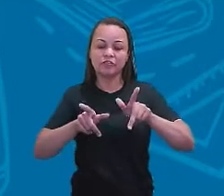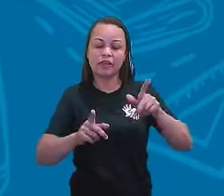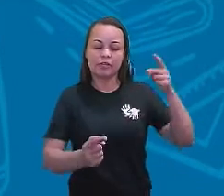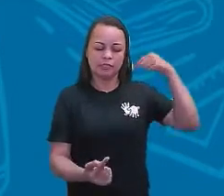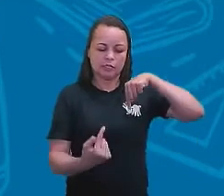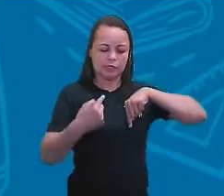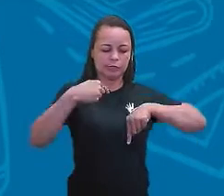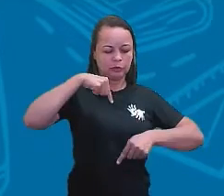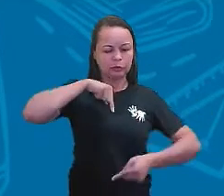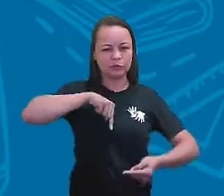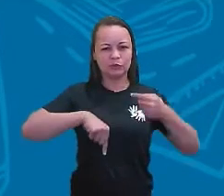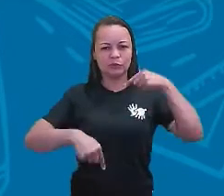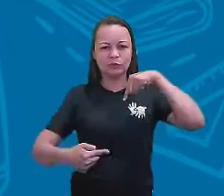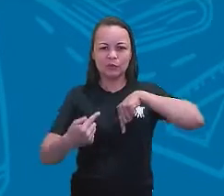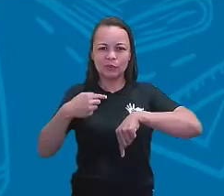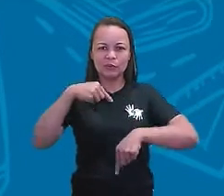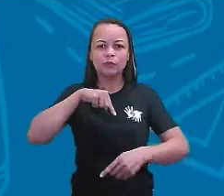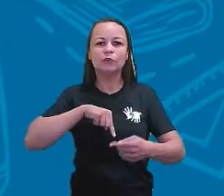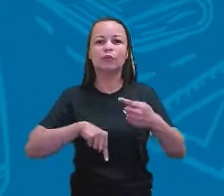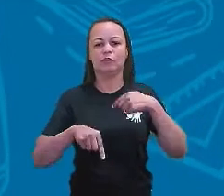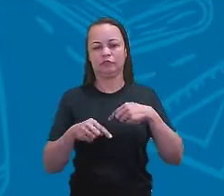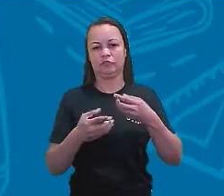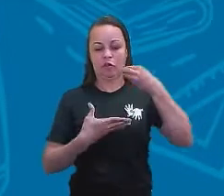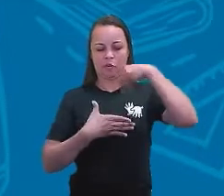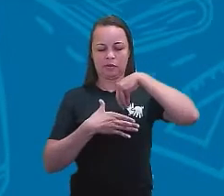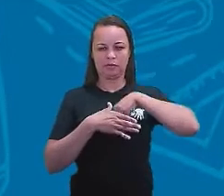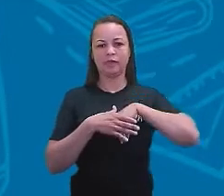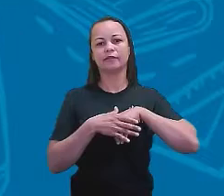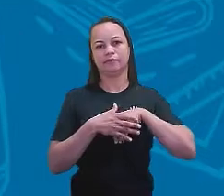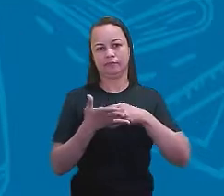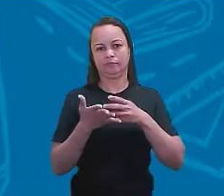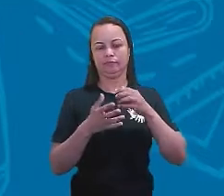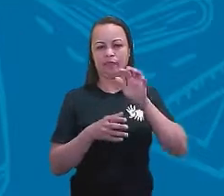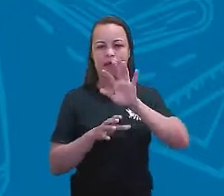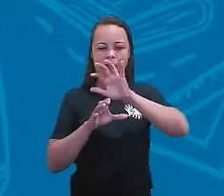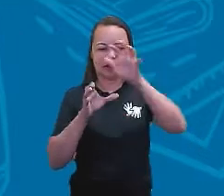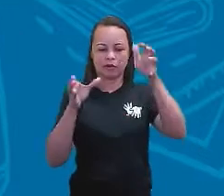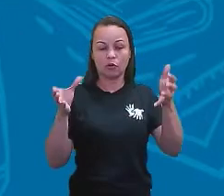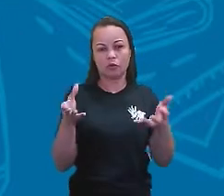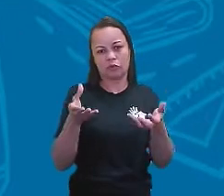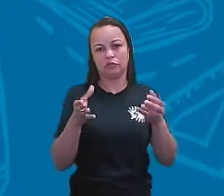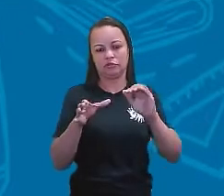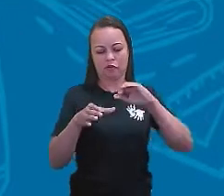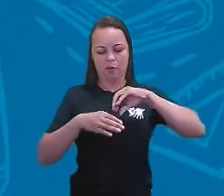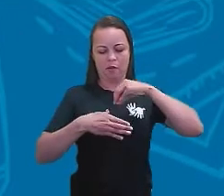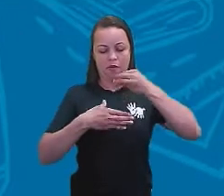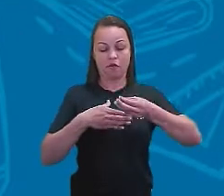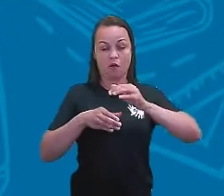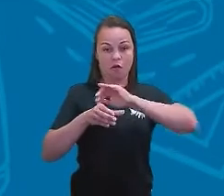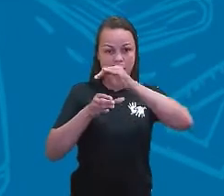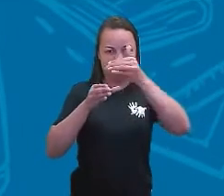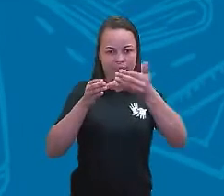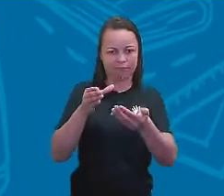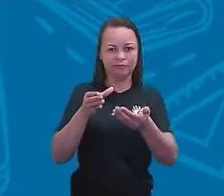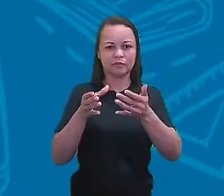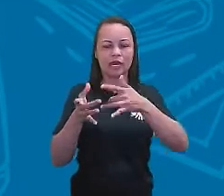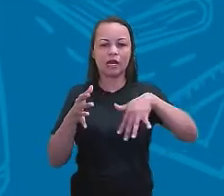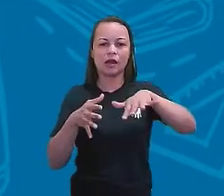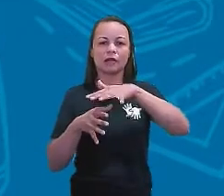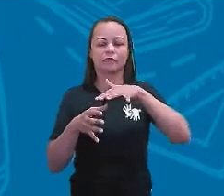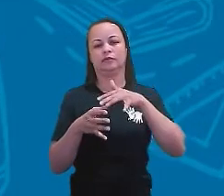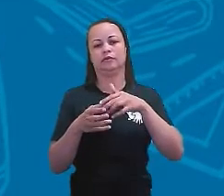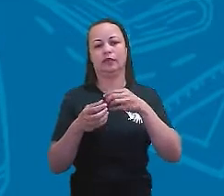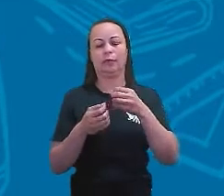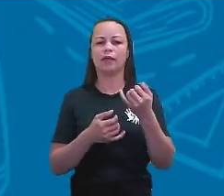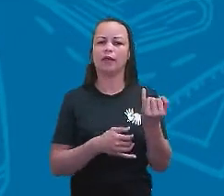sendo exercida de forma externa, ou seja, na atmosfera, no ambiente. Isso faz toda a diferença também para a nossa